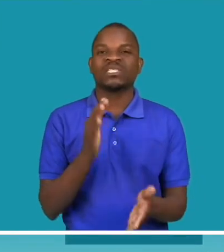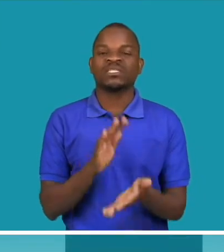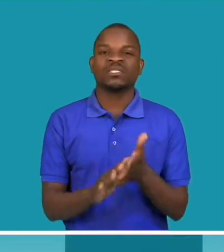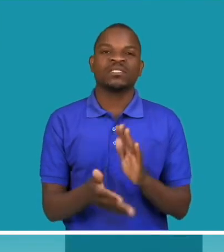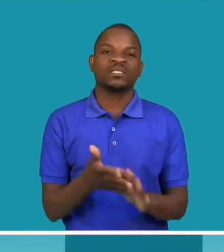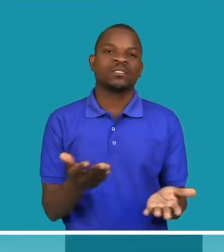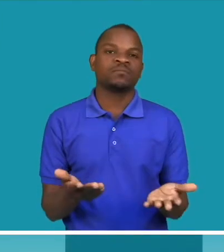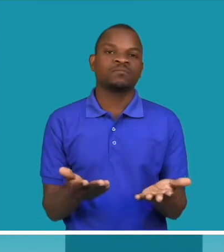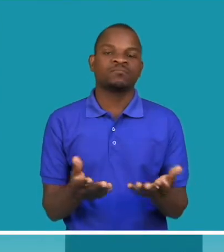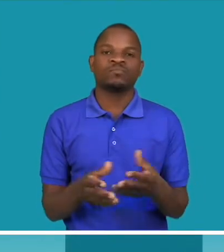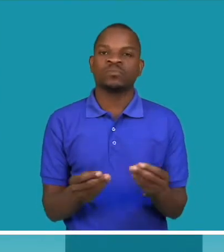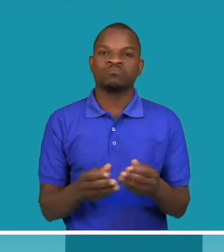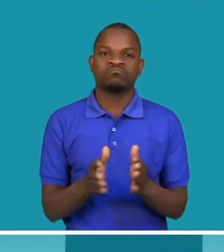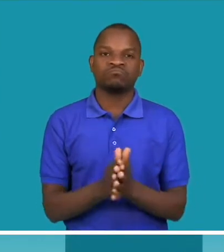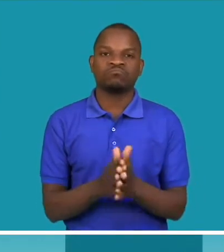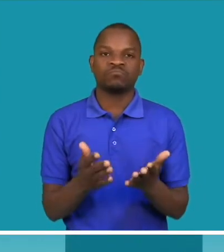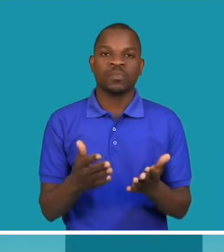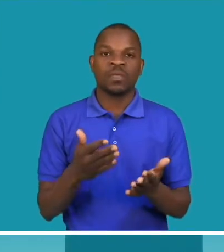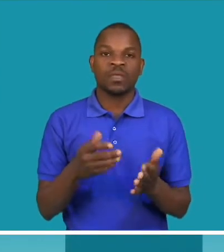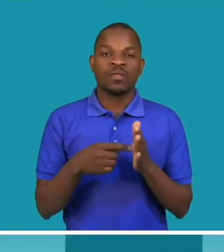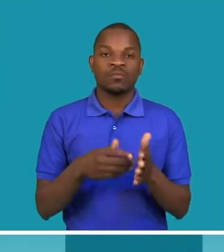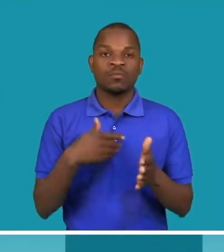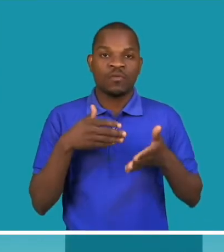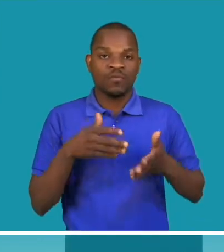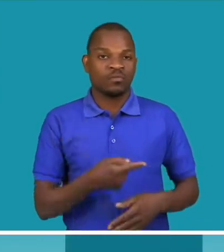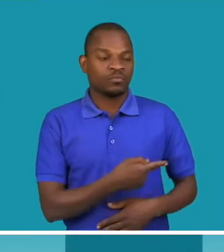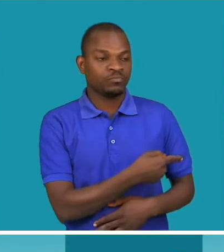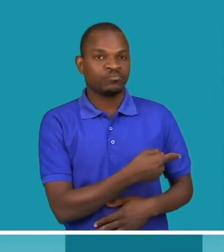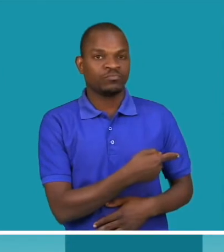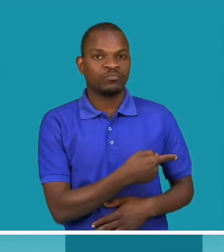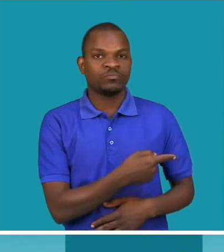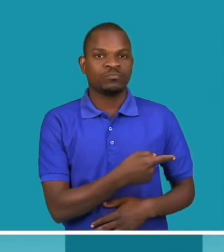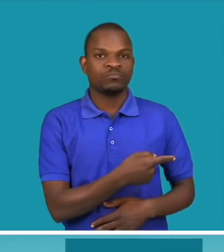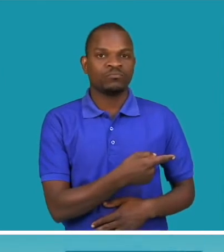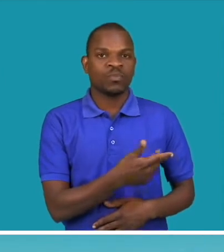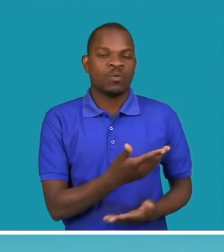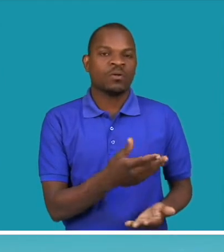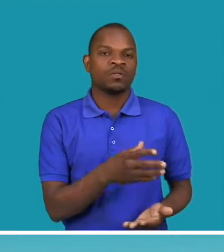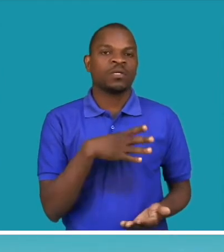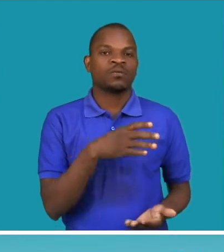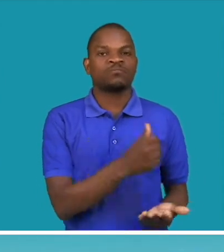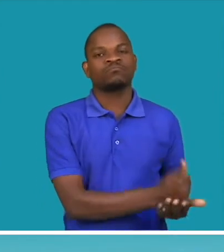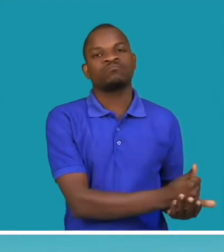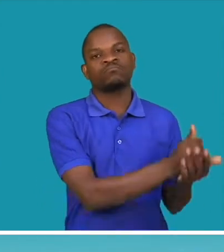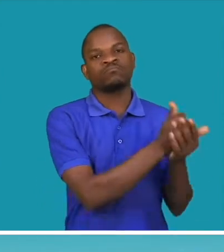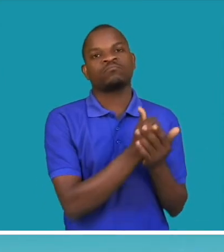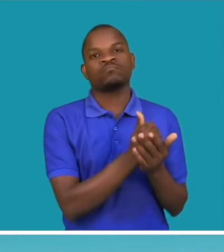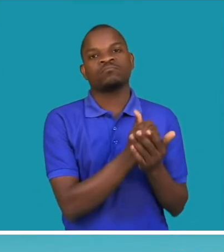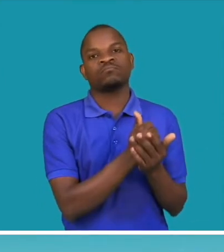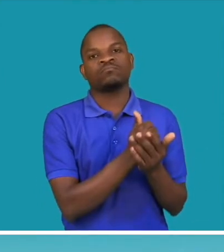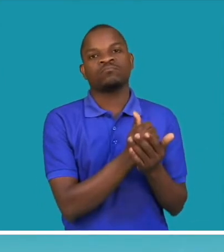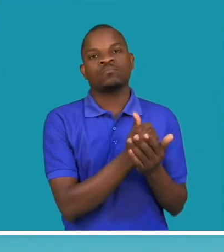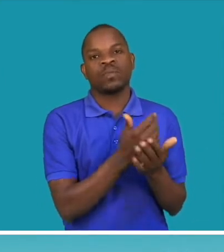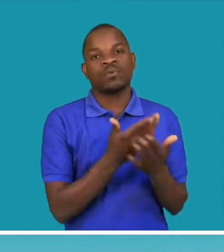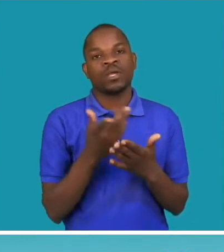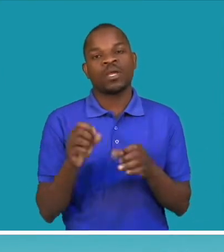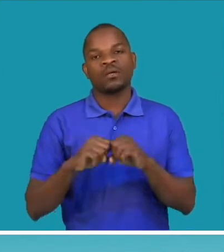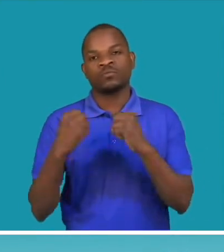nada. Pelo menos este que está aqui comigo tem ajuda de Mamãe Judite.